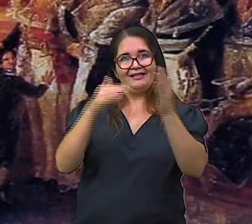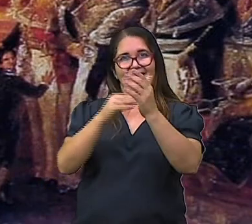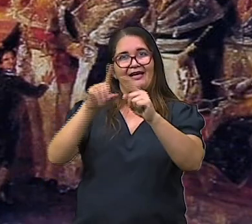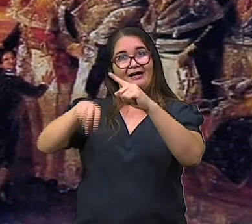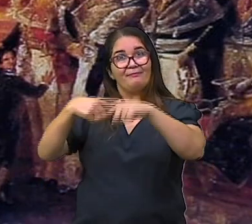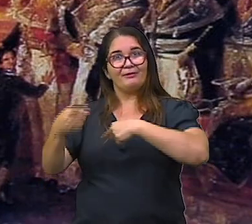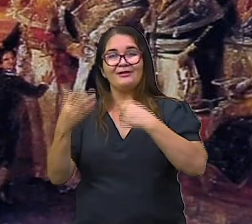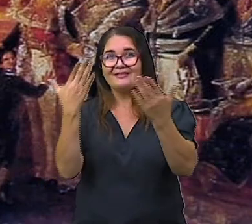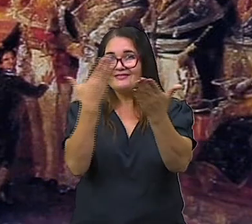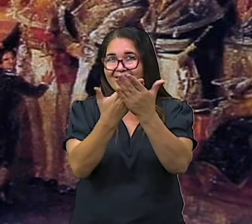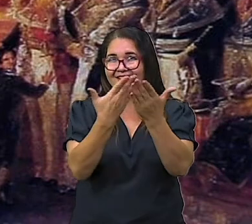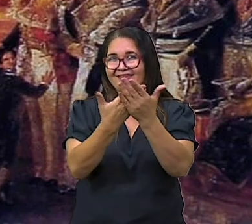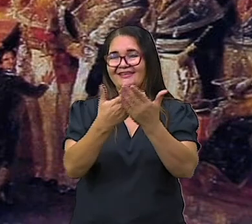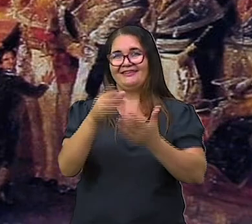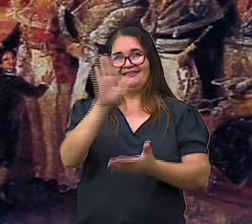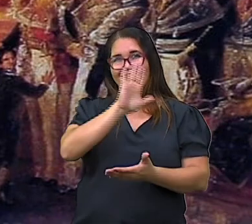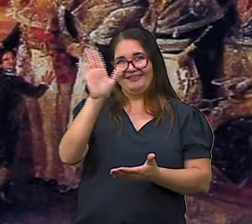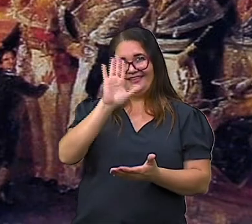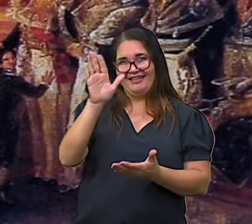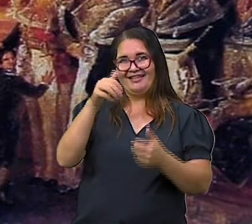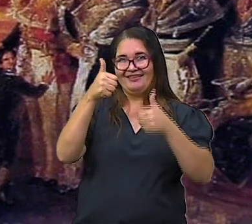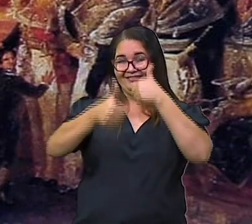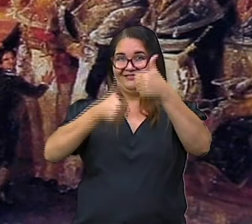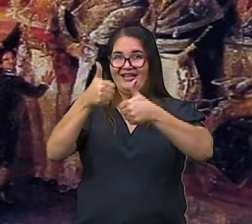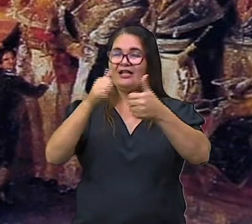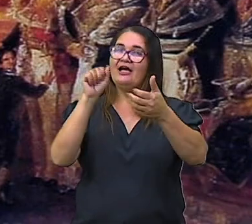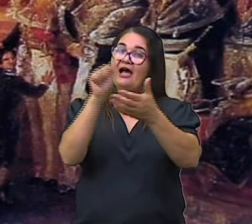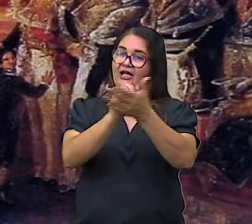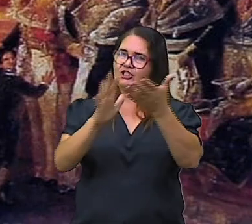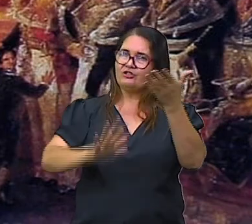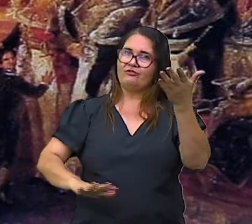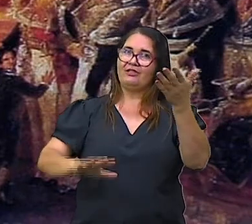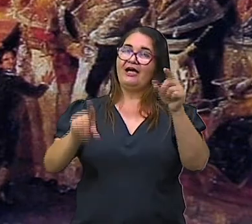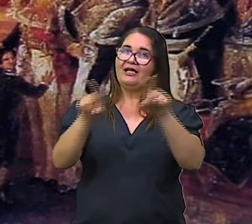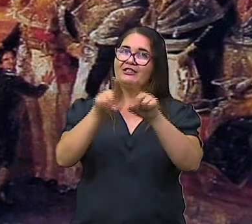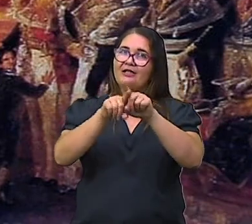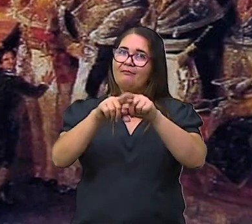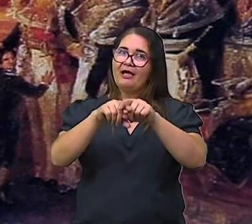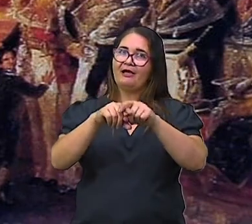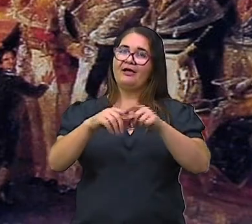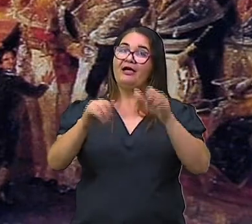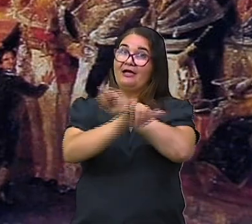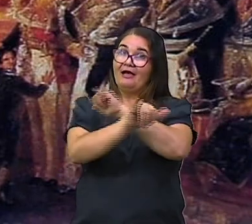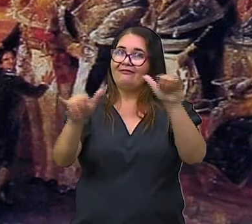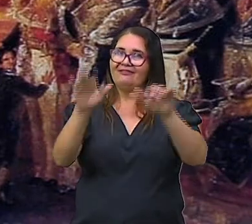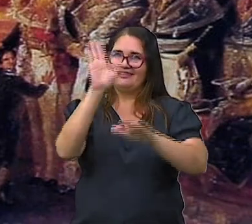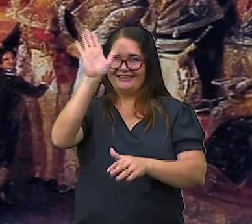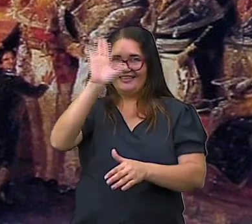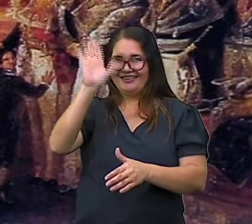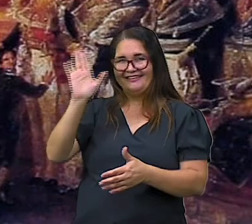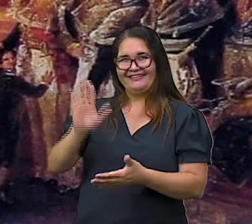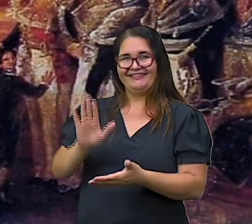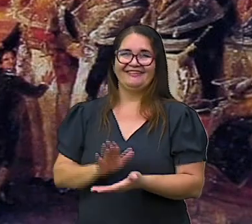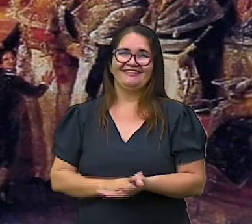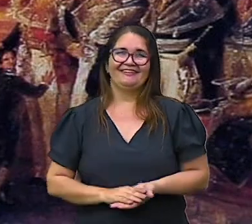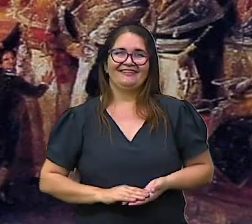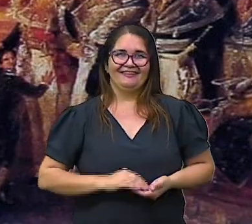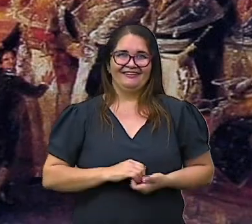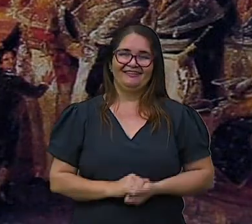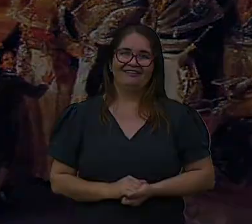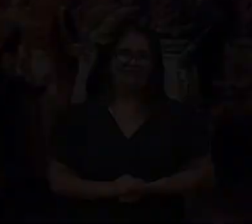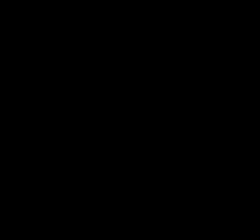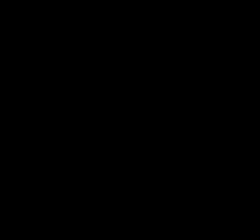vocês lá. Até a próxima aula com mais informações. Espero que sem crises. Até a próxima aula.